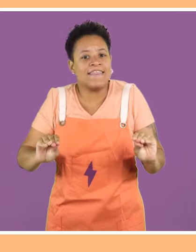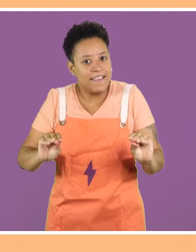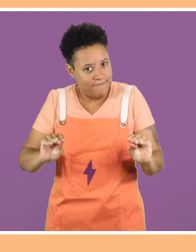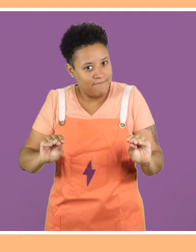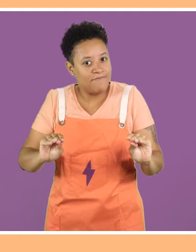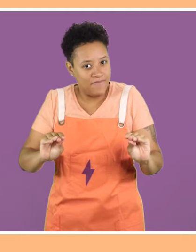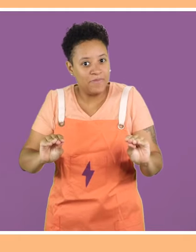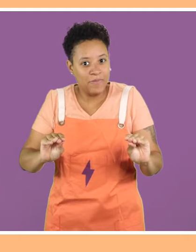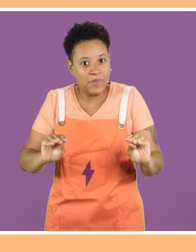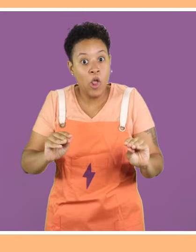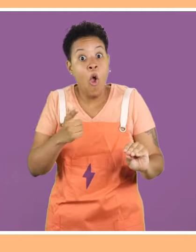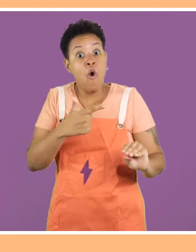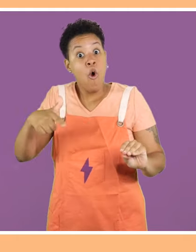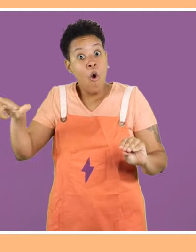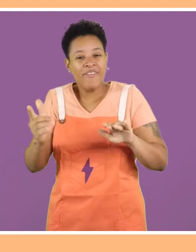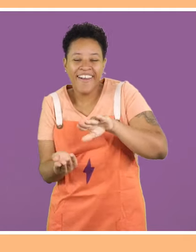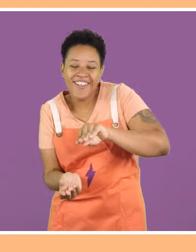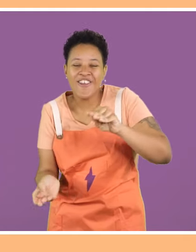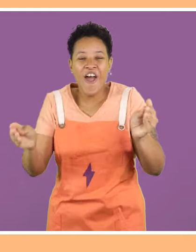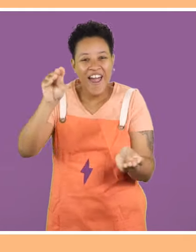Faça igual com o outro tecido.